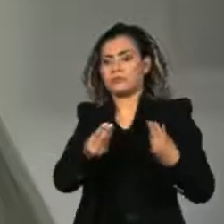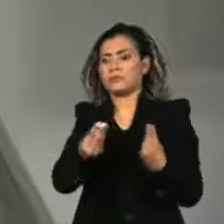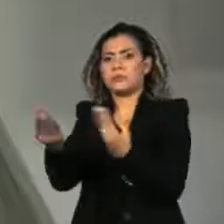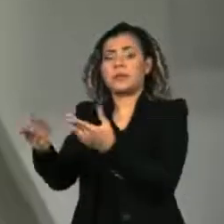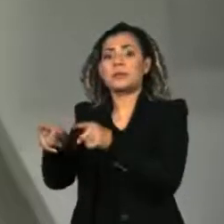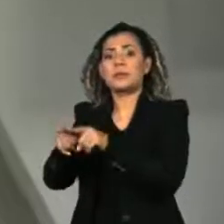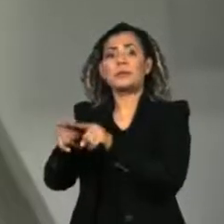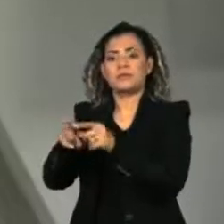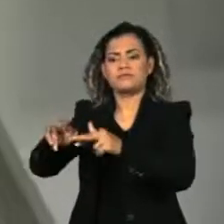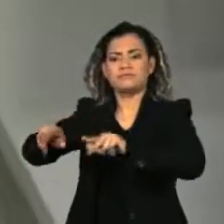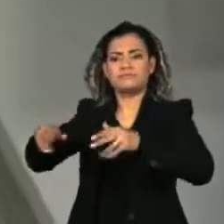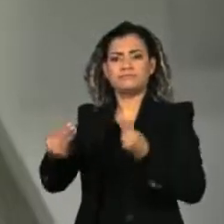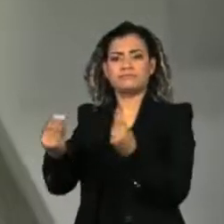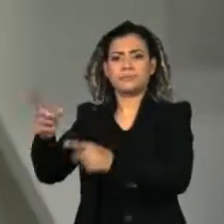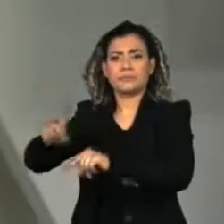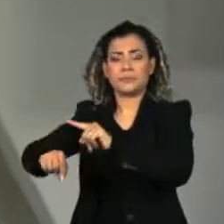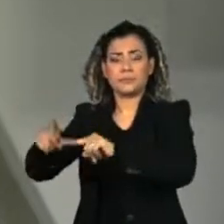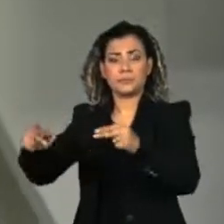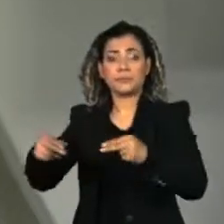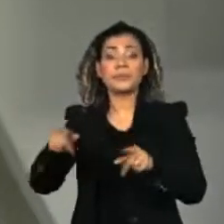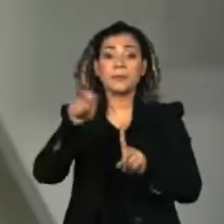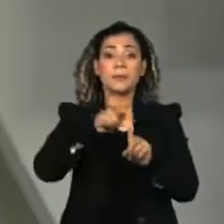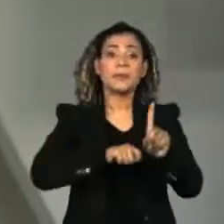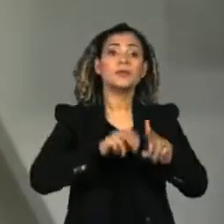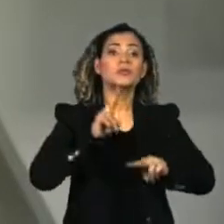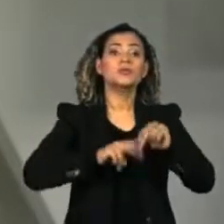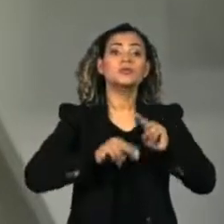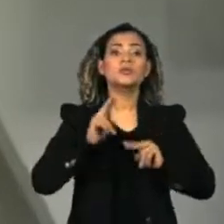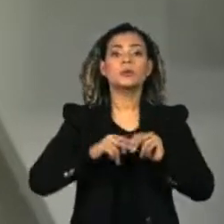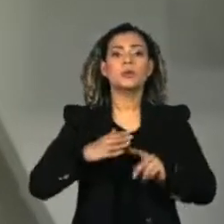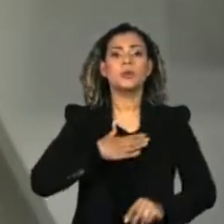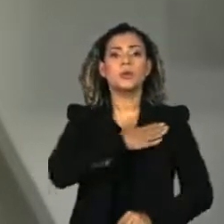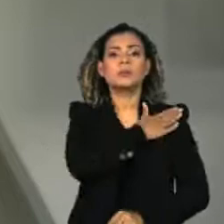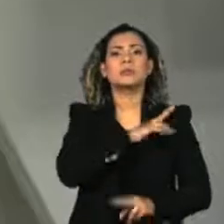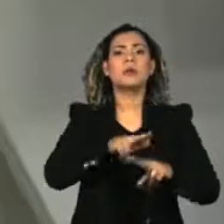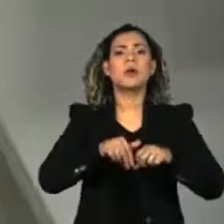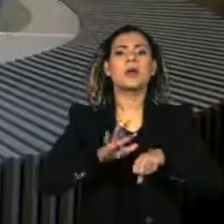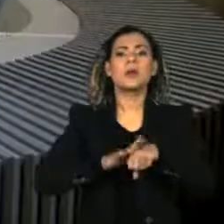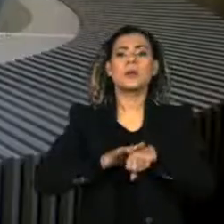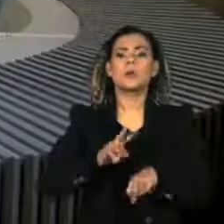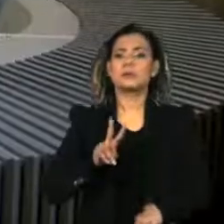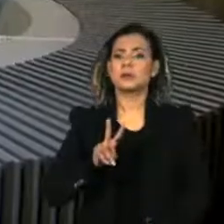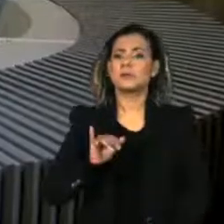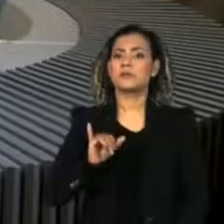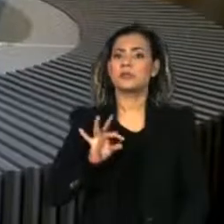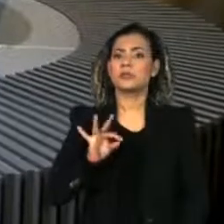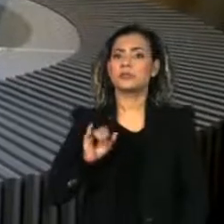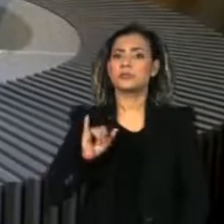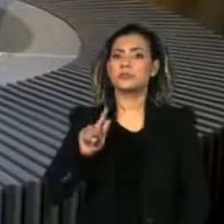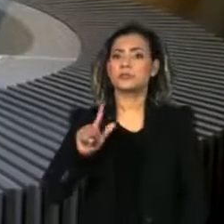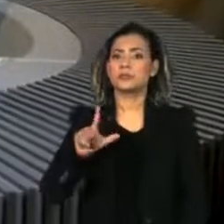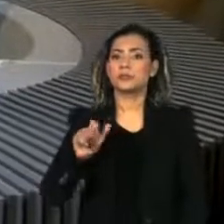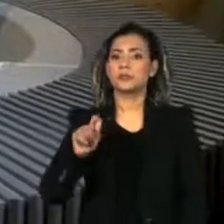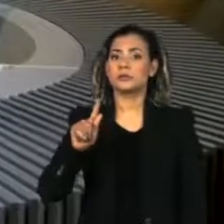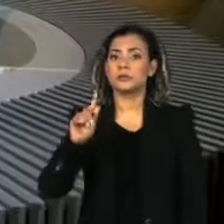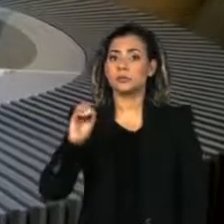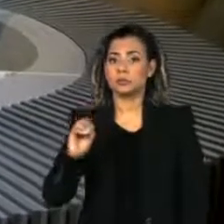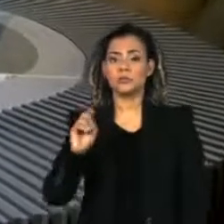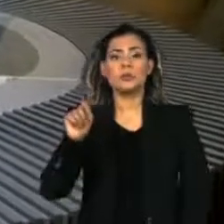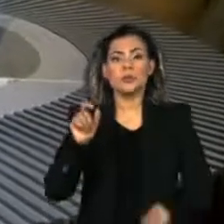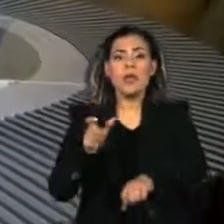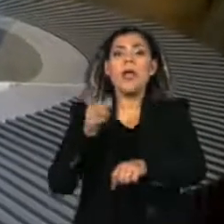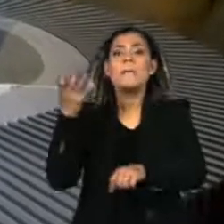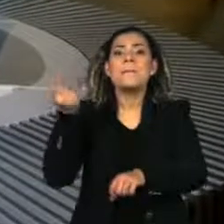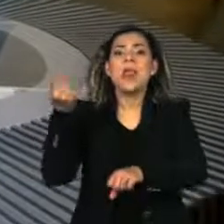O mês de junho também é destinado à conscientização e combate ao preconceito contra o vitiligo. Essa condição dermatológica que causa